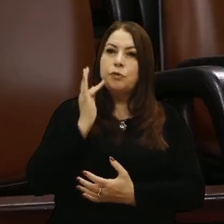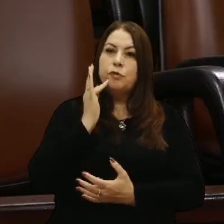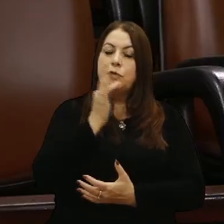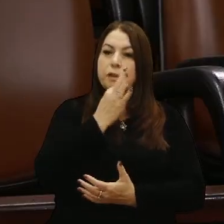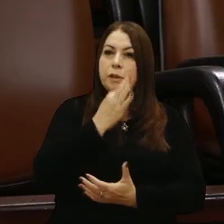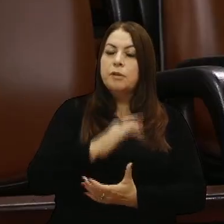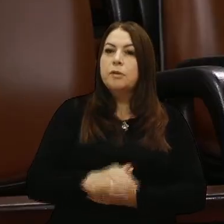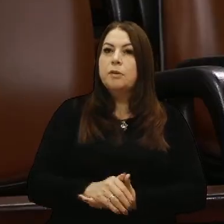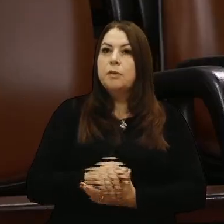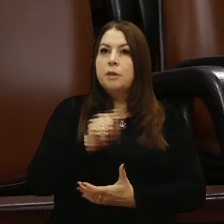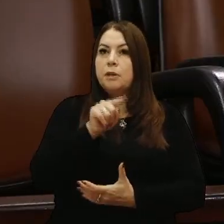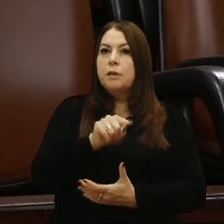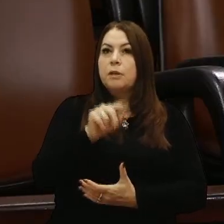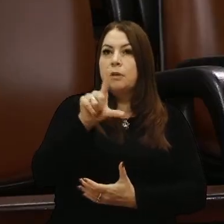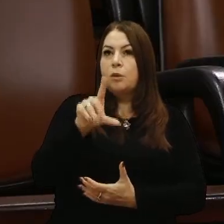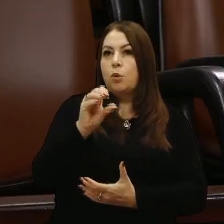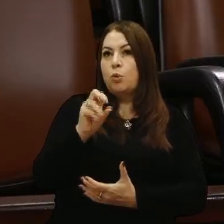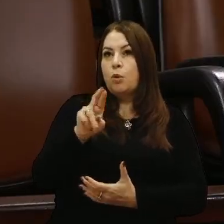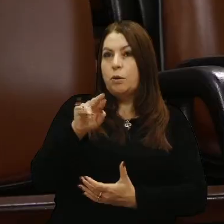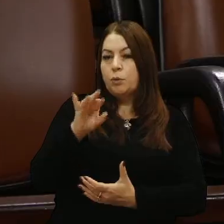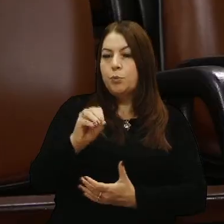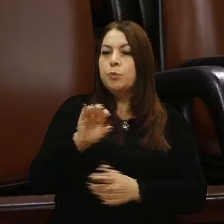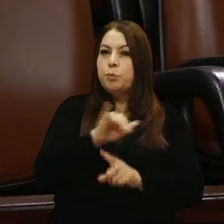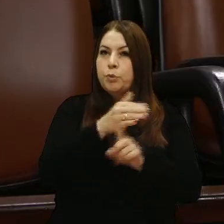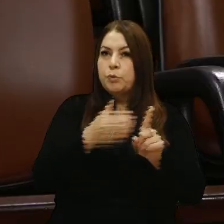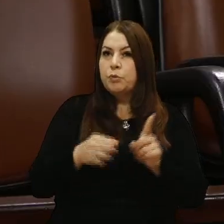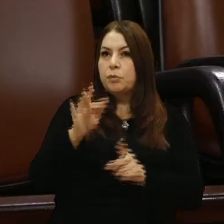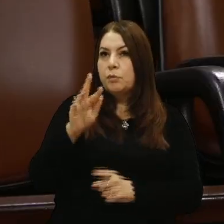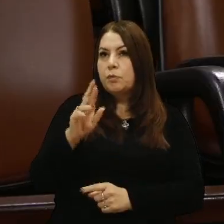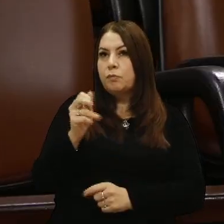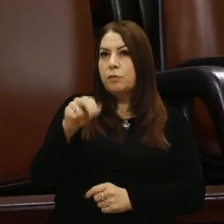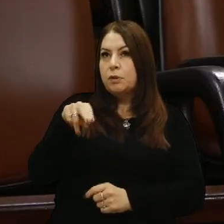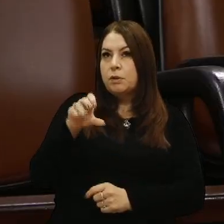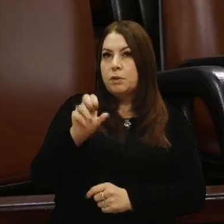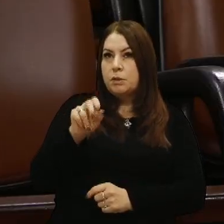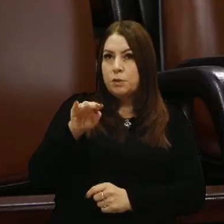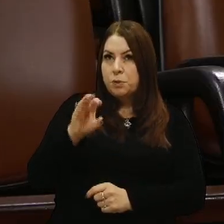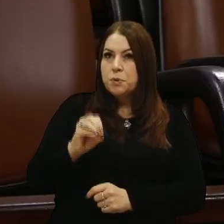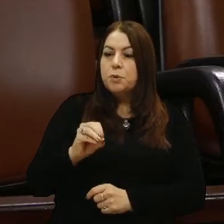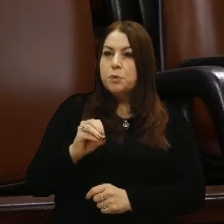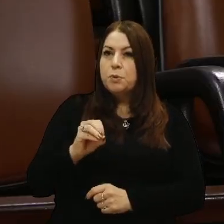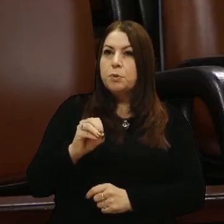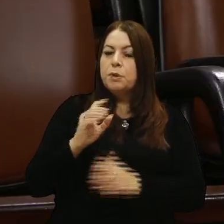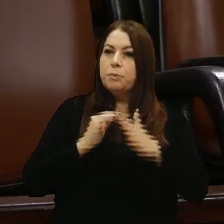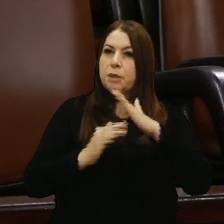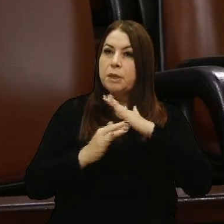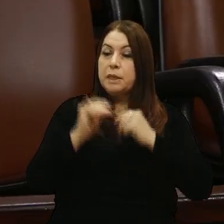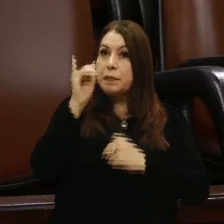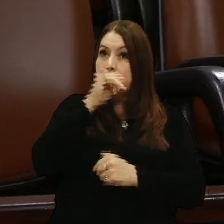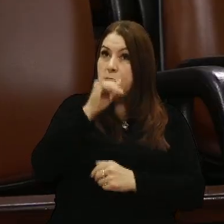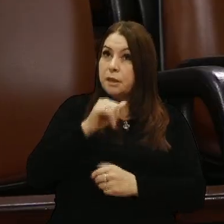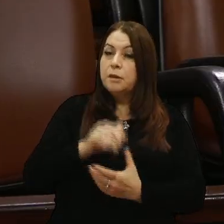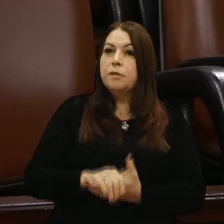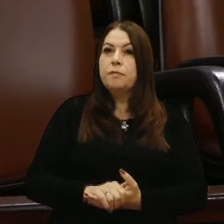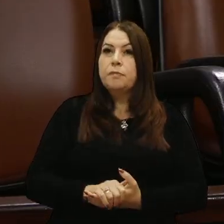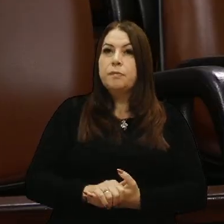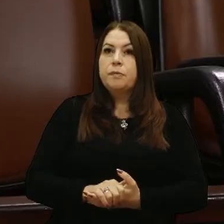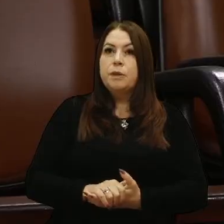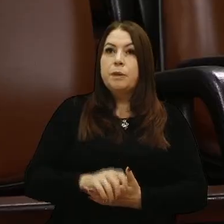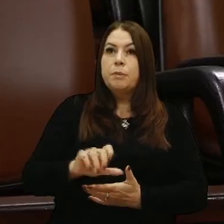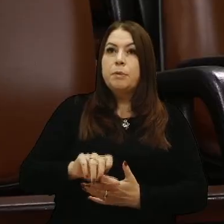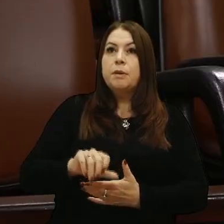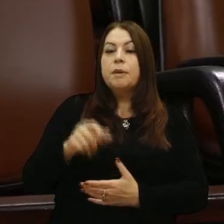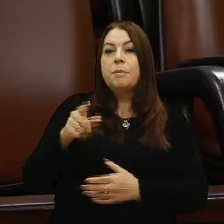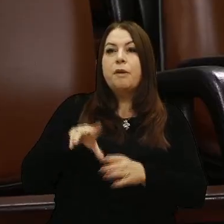Forqueta, lá no Loreto, homenageando o senhor Francisco Sequin, imigrante italiano e pioneiro